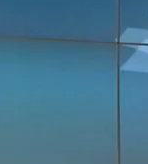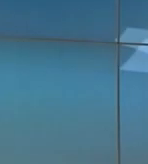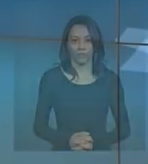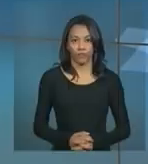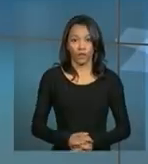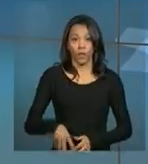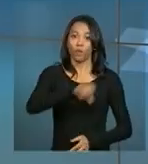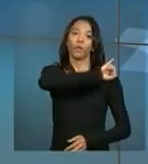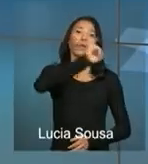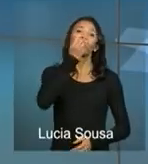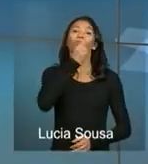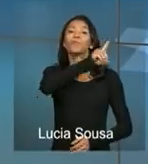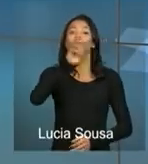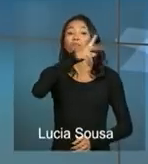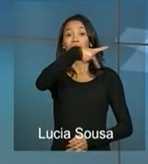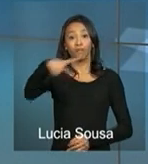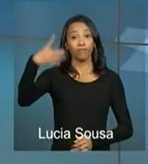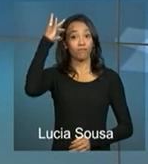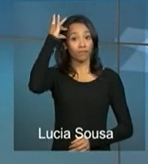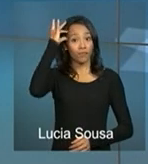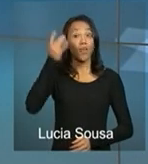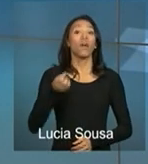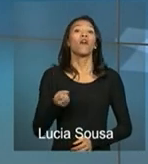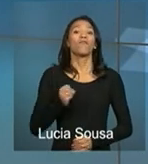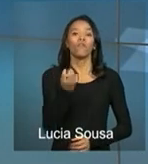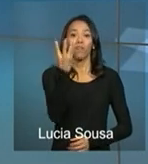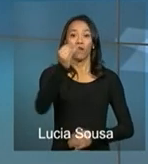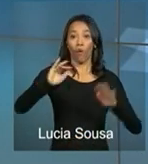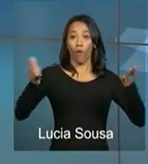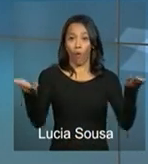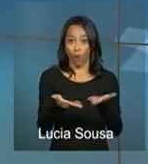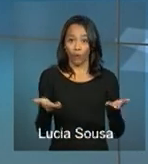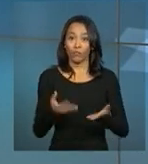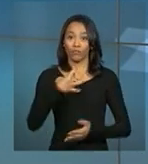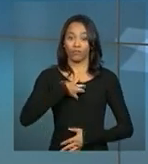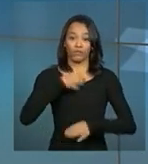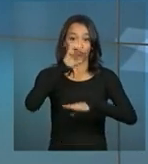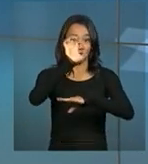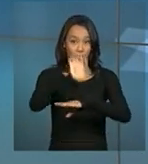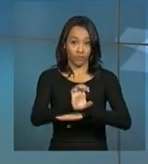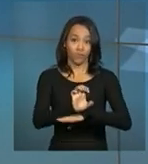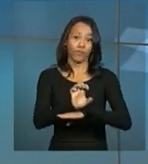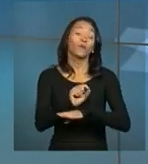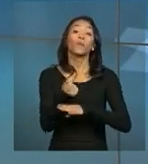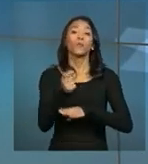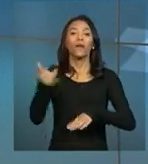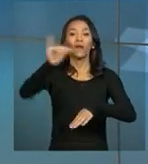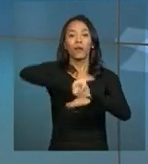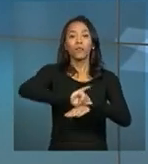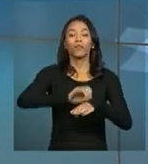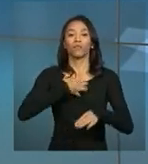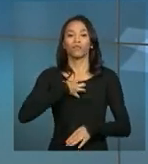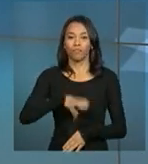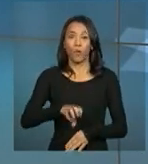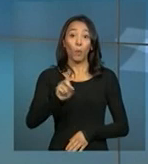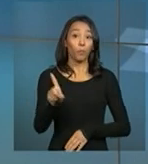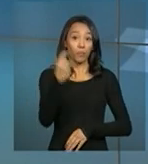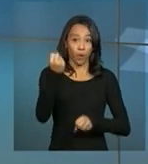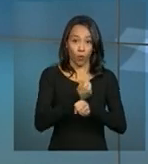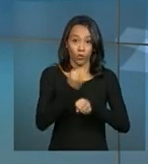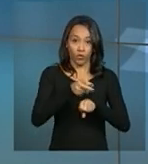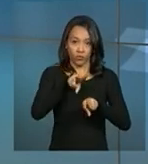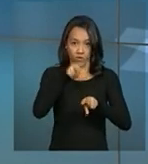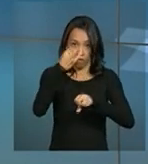Olá, bom dia. A presidenta Dilma Rousseff viaja hoje para Salvador. Ela vai inaugurar o primeiro trecho do metrô da